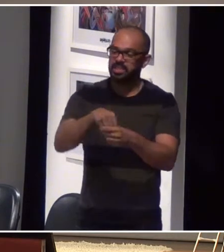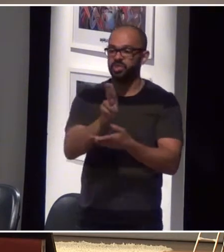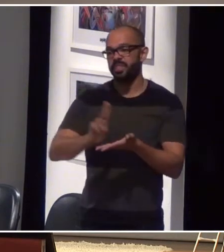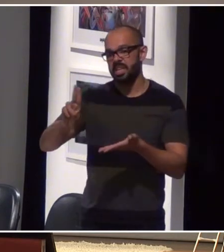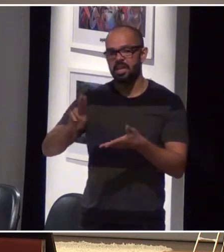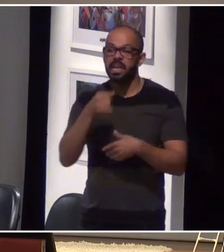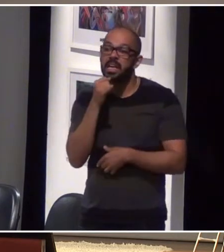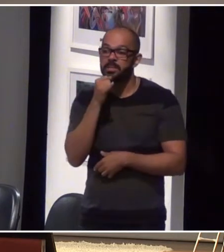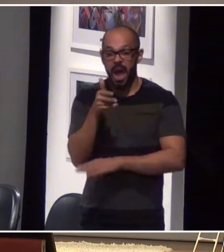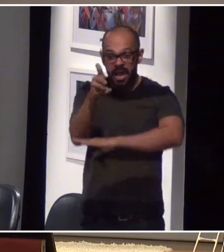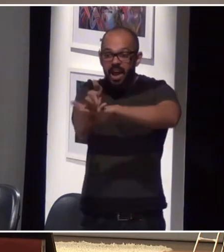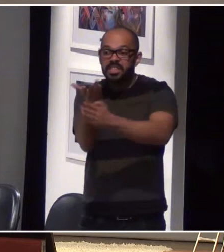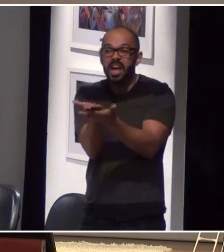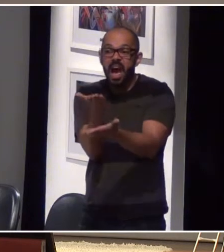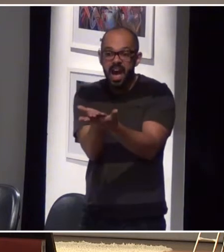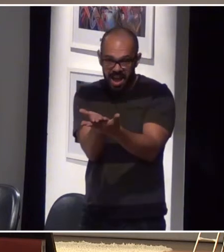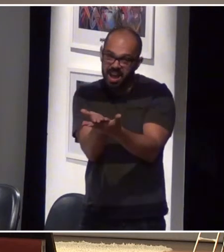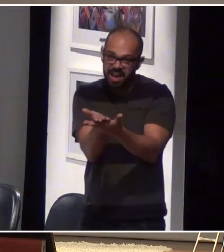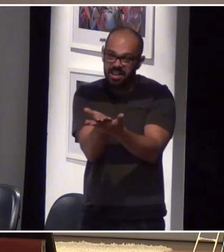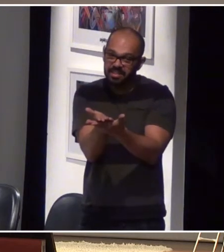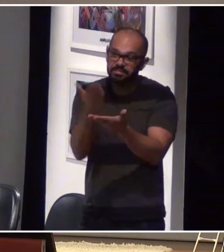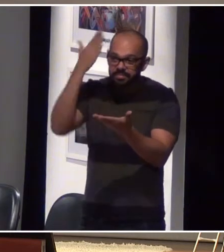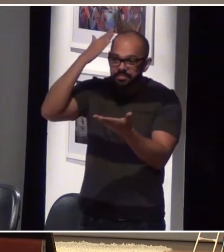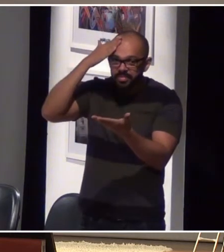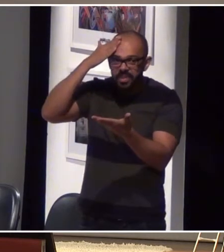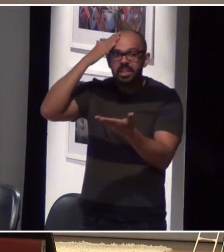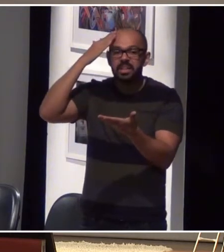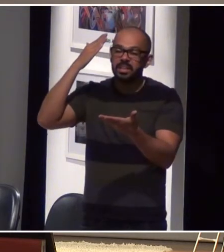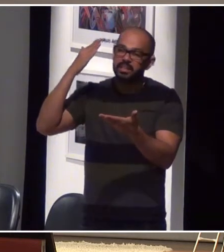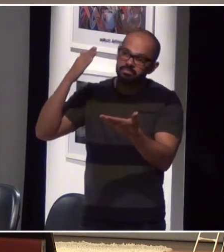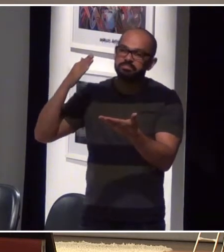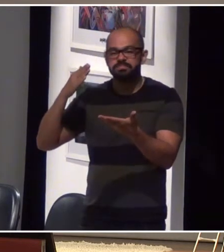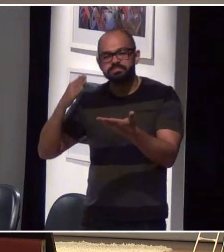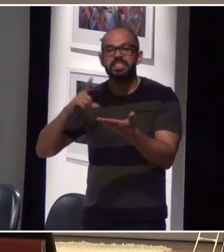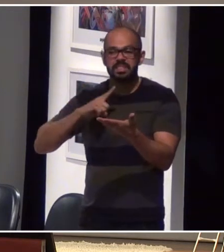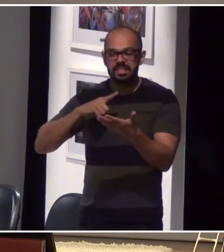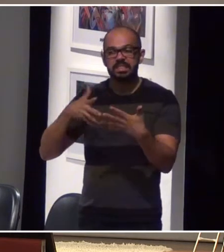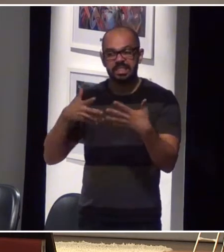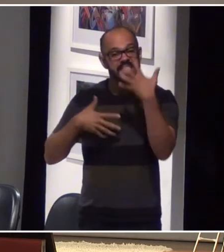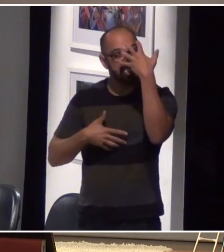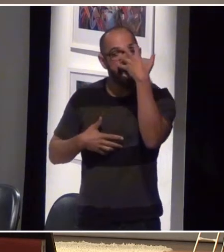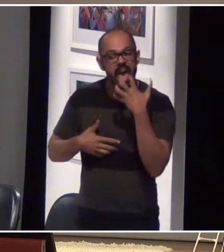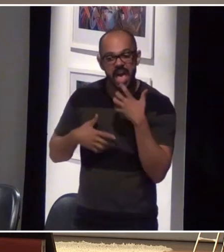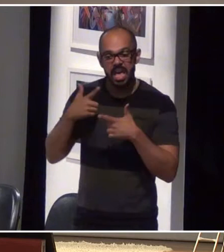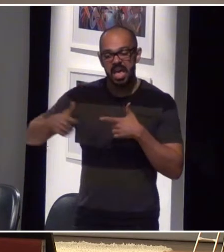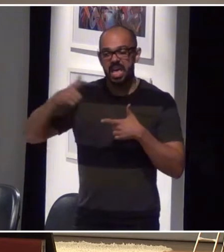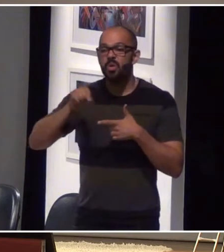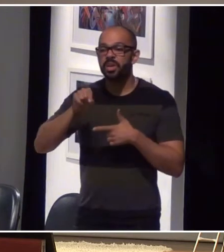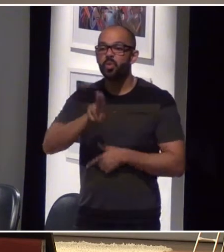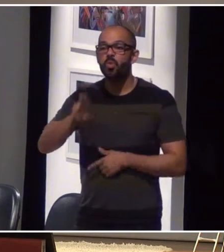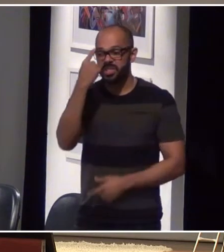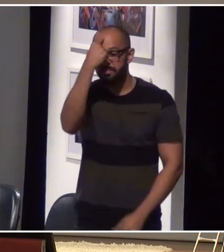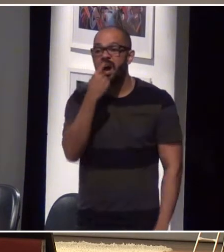por exemplo, à gravação das aulas em vídeos, nós tivemos uma questão assim, bastante séria, que tem a ver